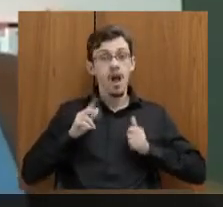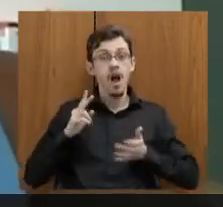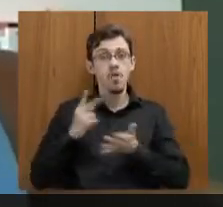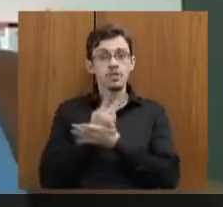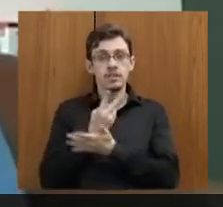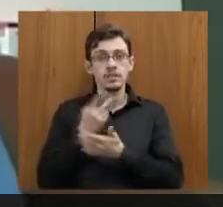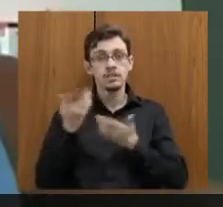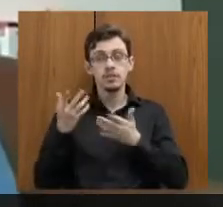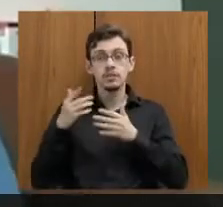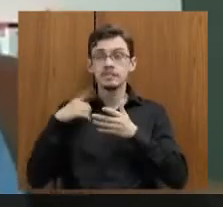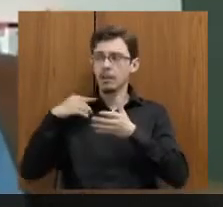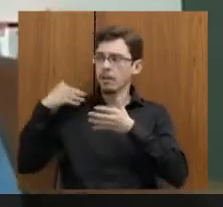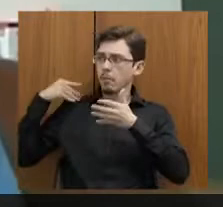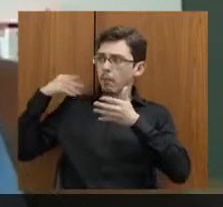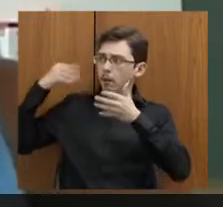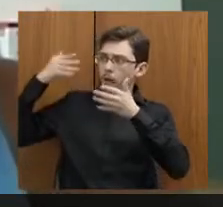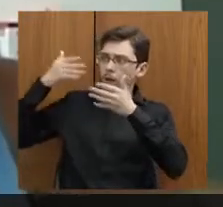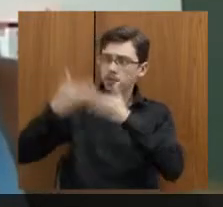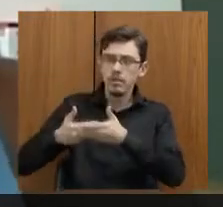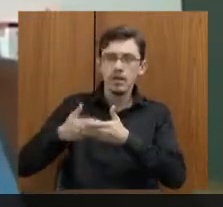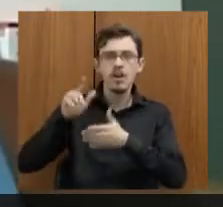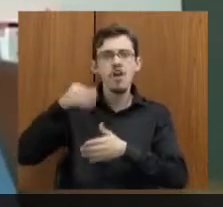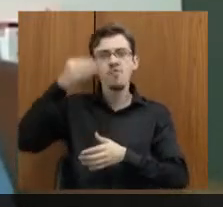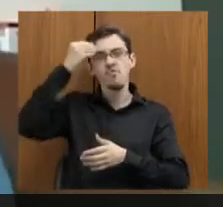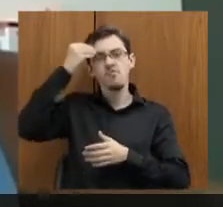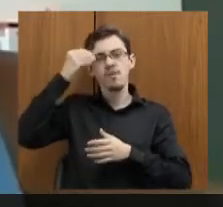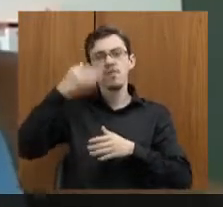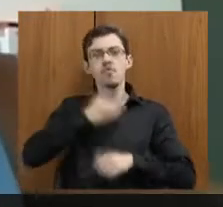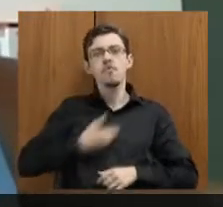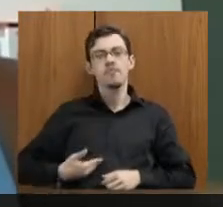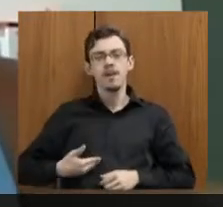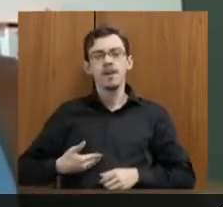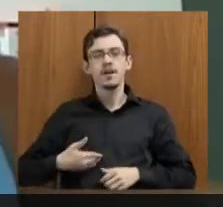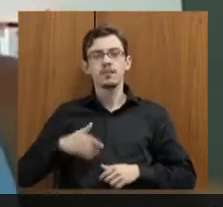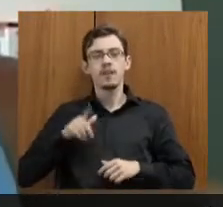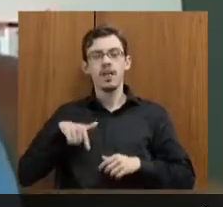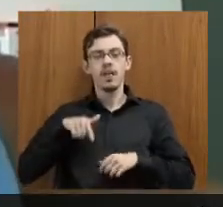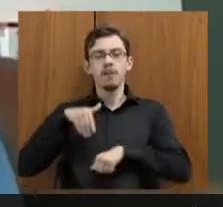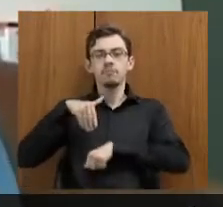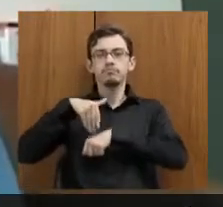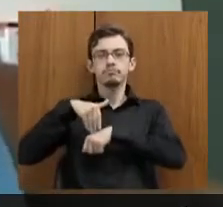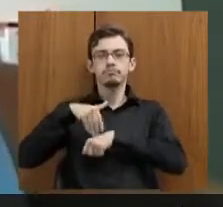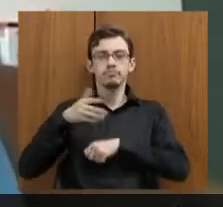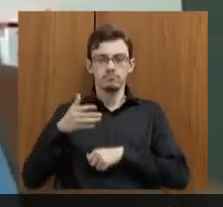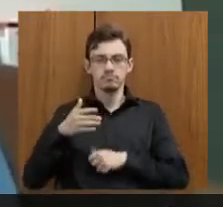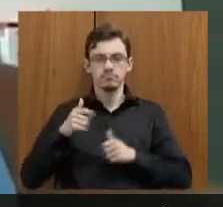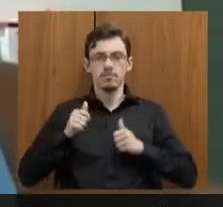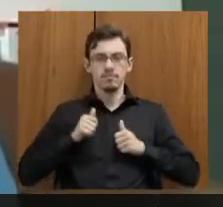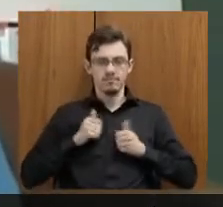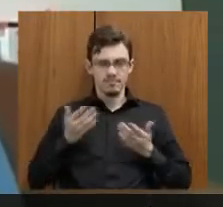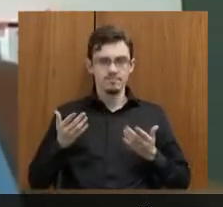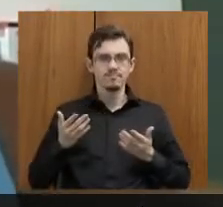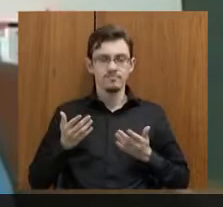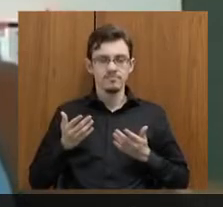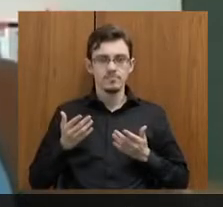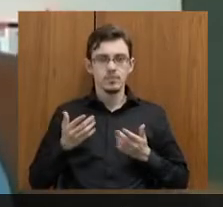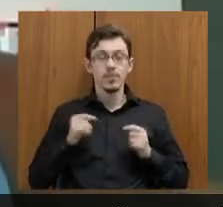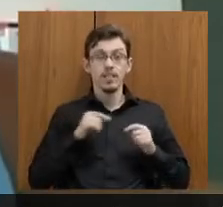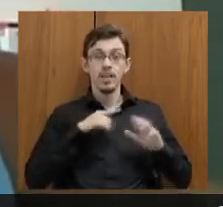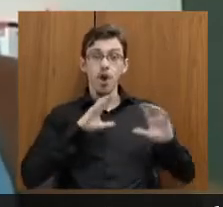é um astro muito eficiente para ser particulares e grupos religiosos é sigam